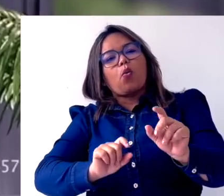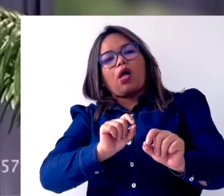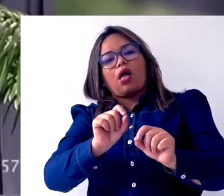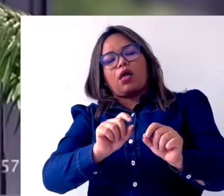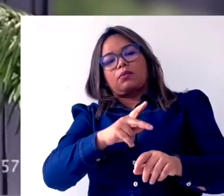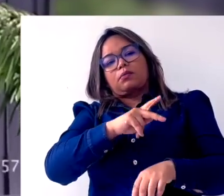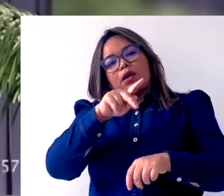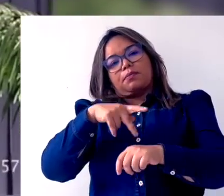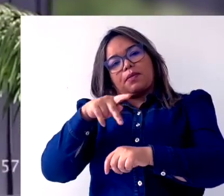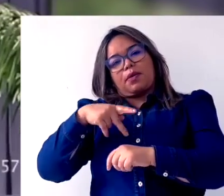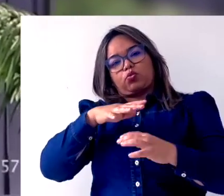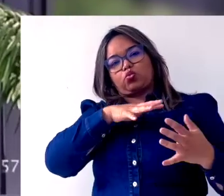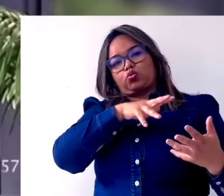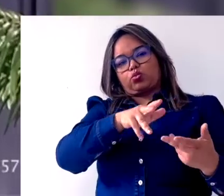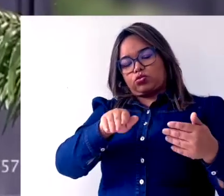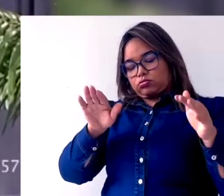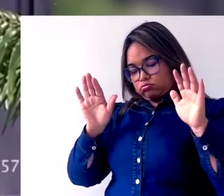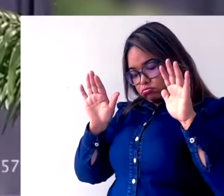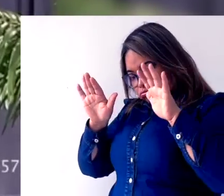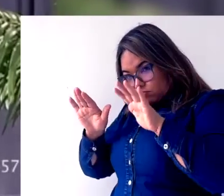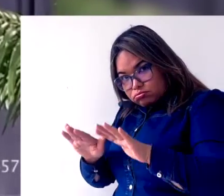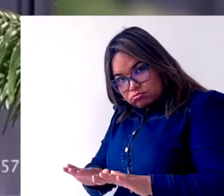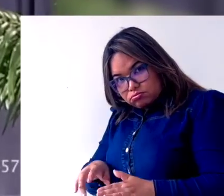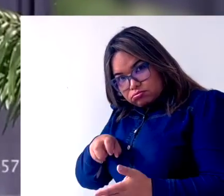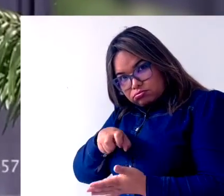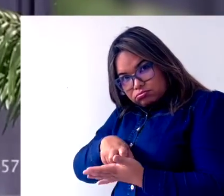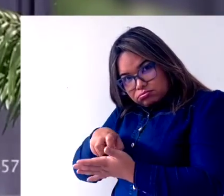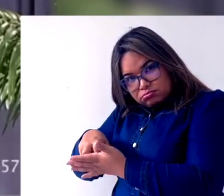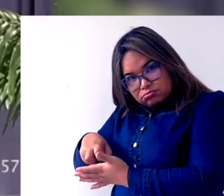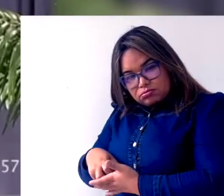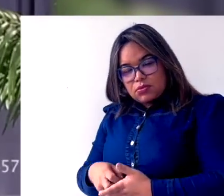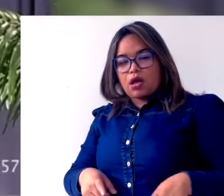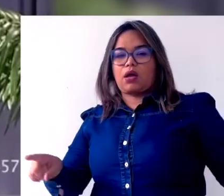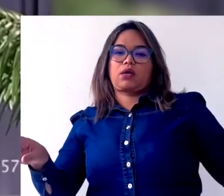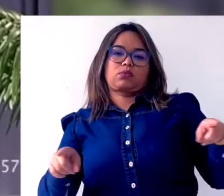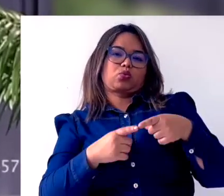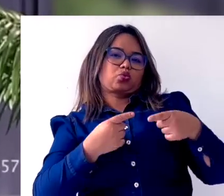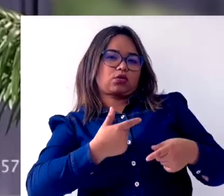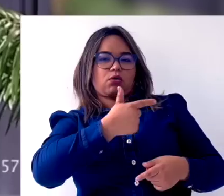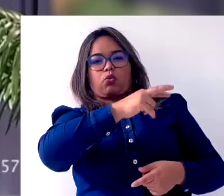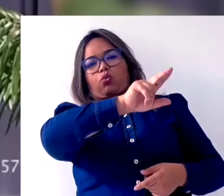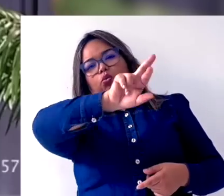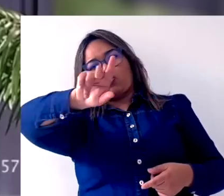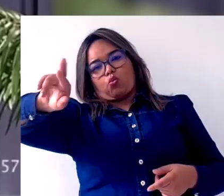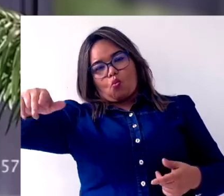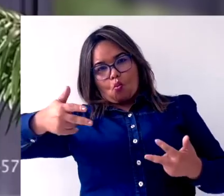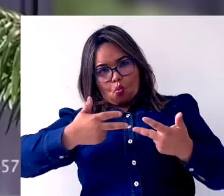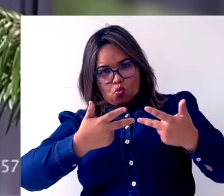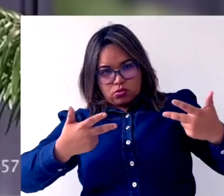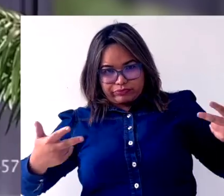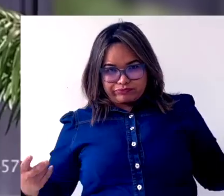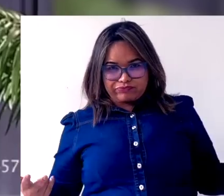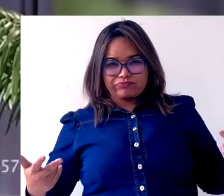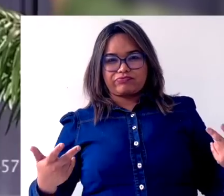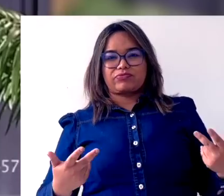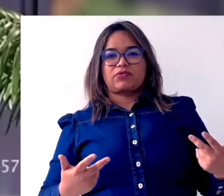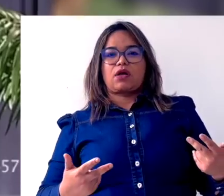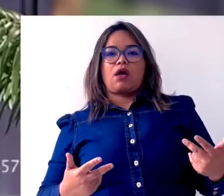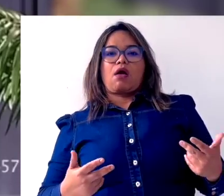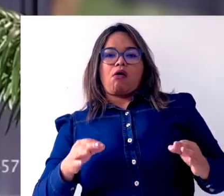Representativamente, todas as nações do mundo vieram e se prostraram diante do Papa. A música e as outras questões que eu